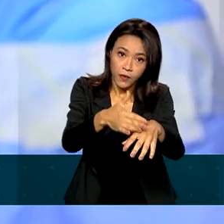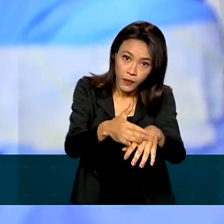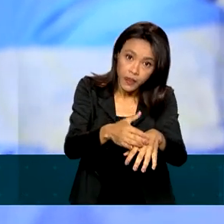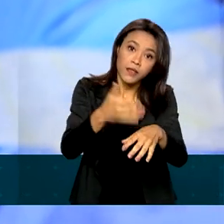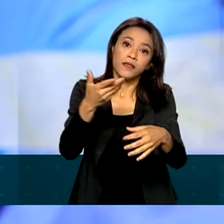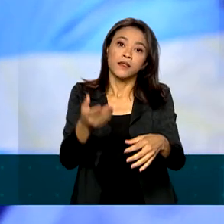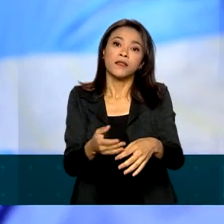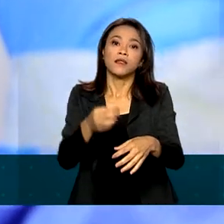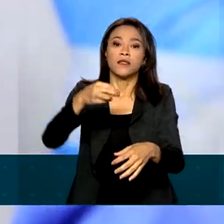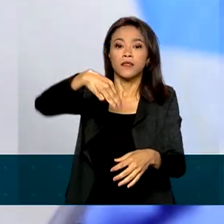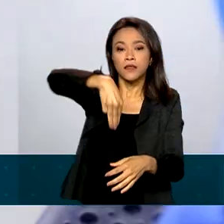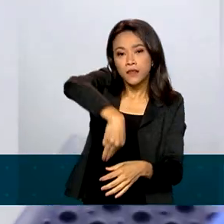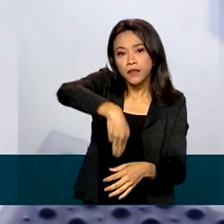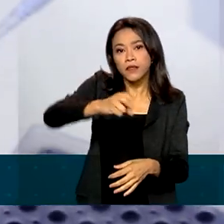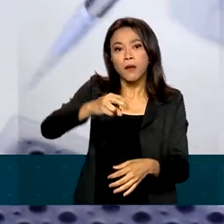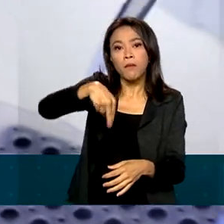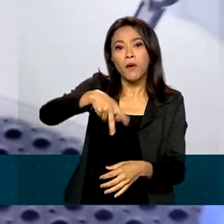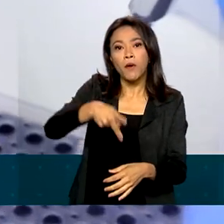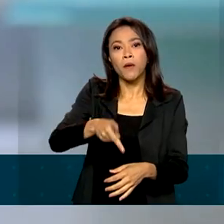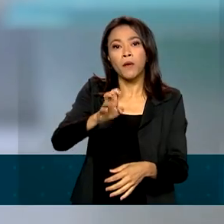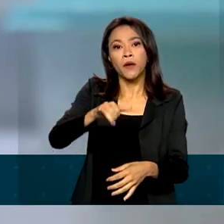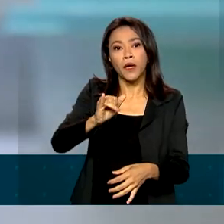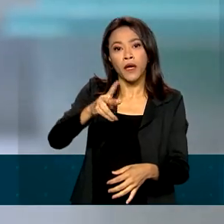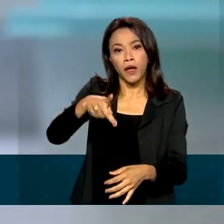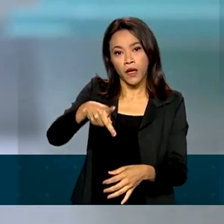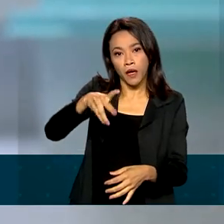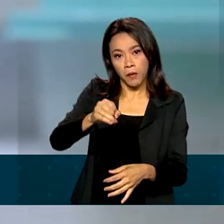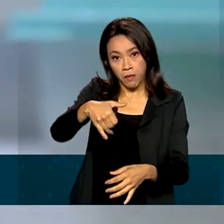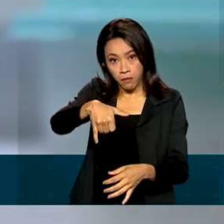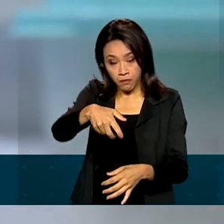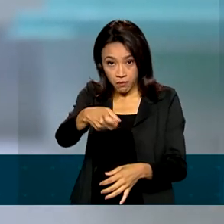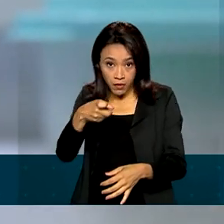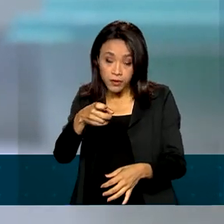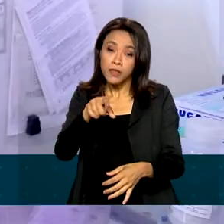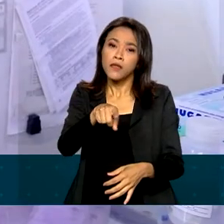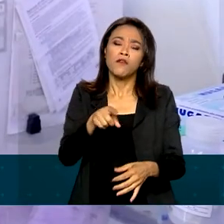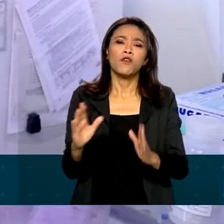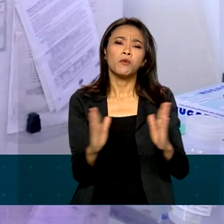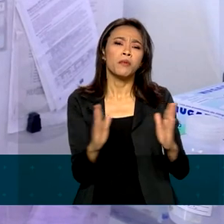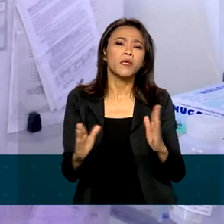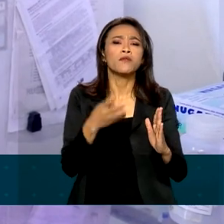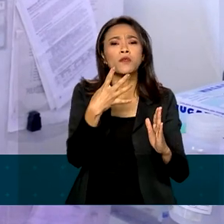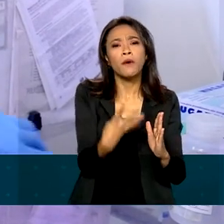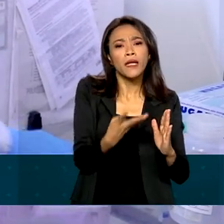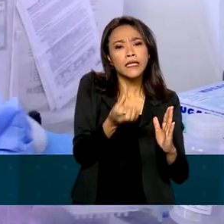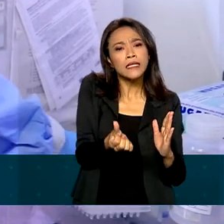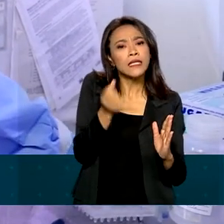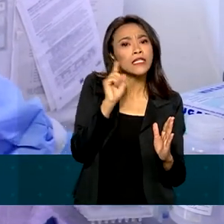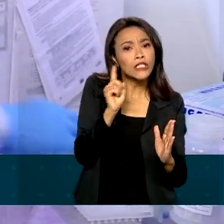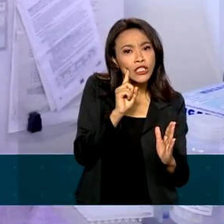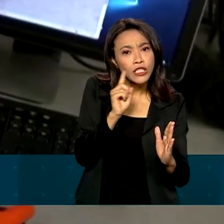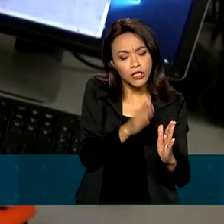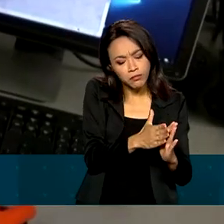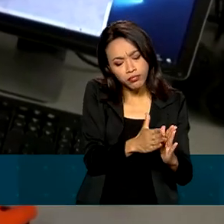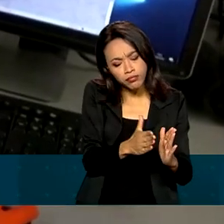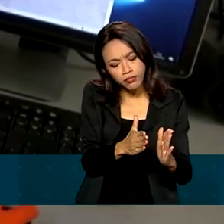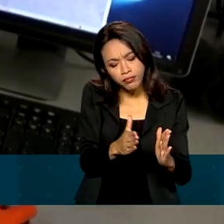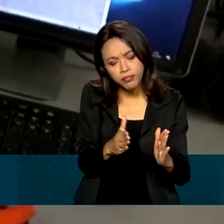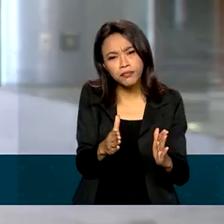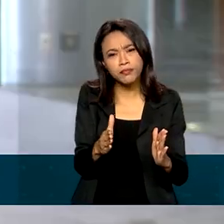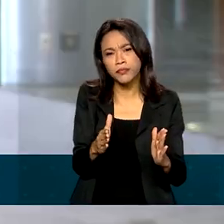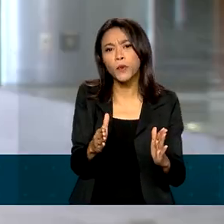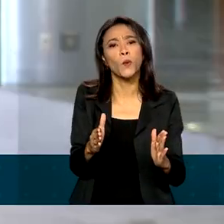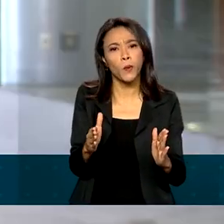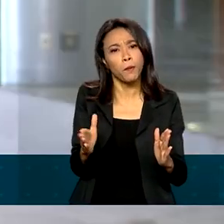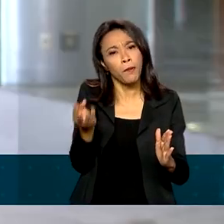estão são tratados dentro da Anvisa como prioridade né neste caso levou 46 Dias incluindo o tempo necessário né para